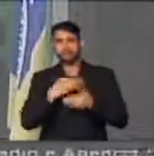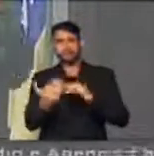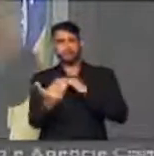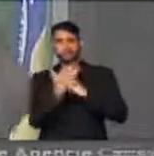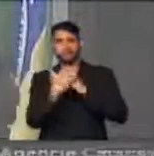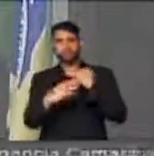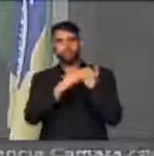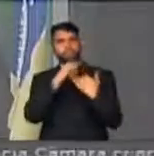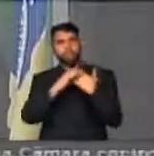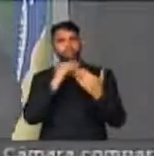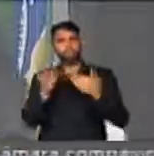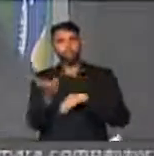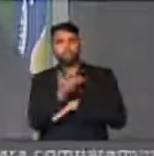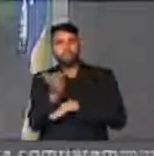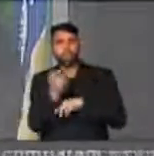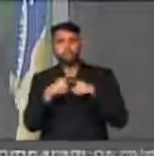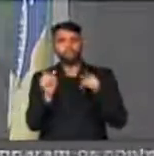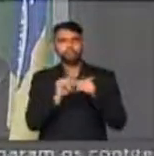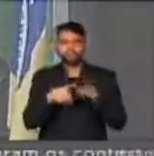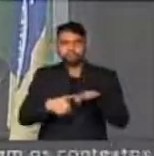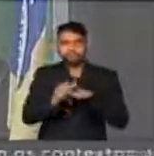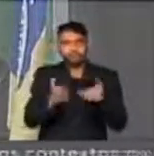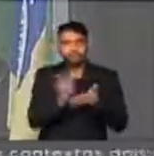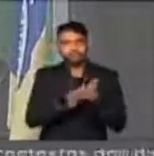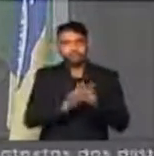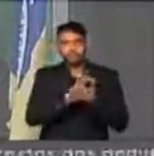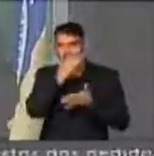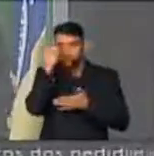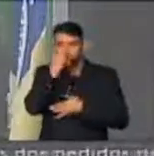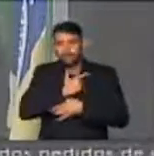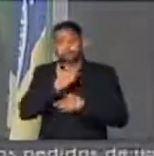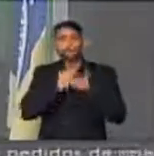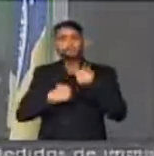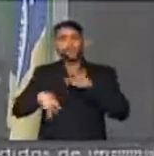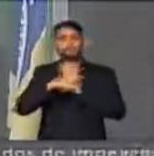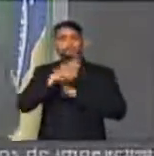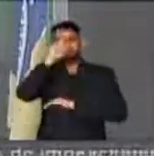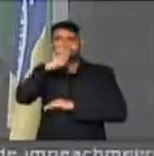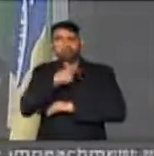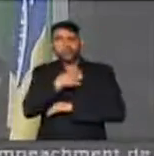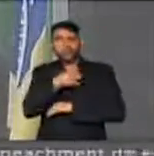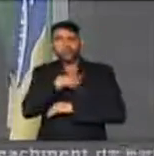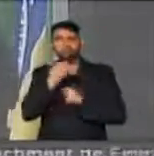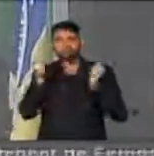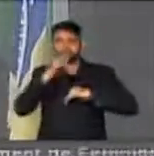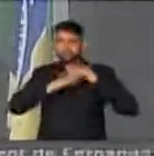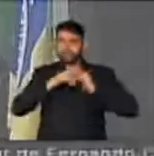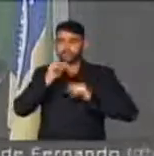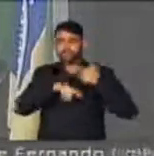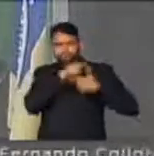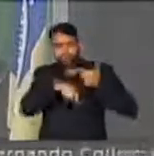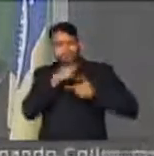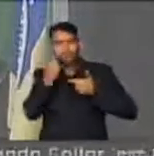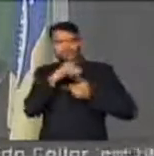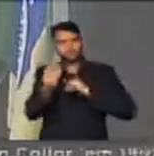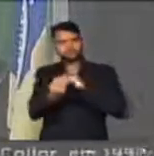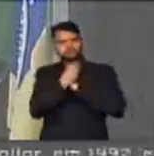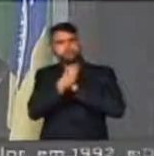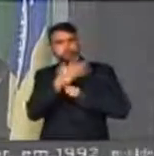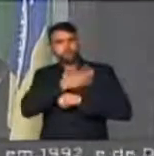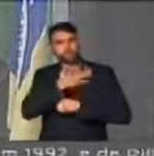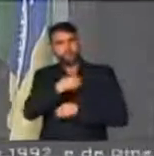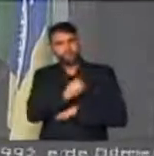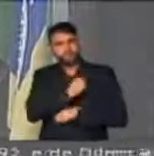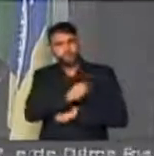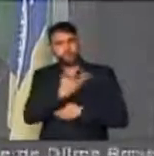não de pedintes, e não de pessoas sem voluntariedade, sem capacidade de se autoprover e de se